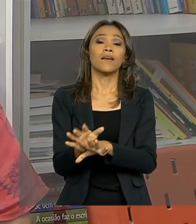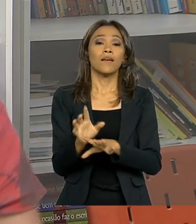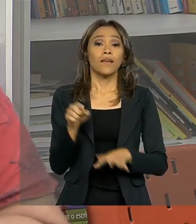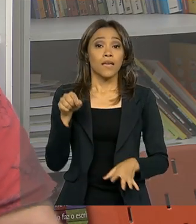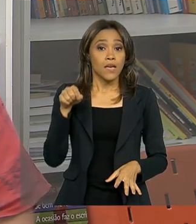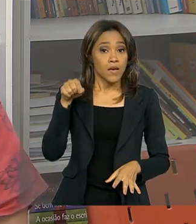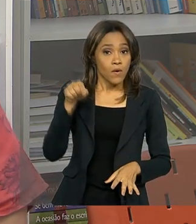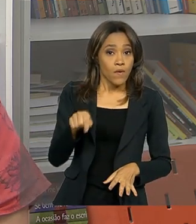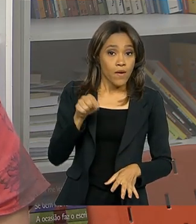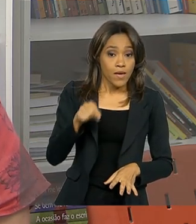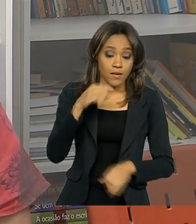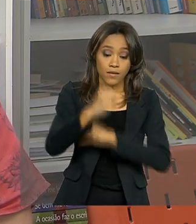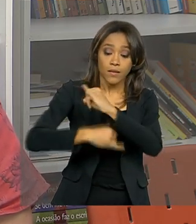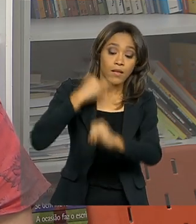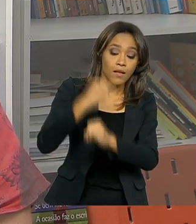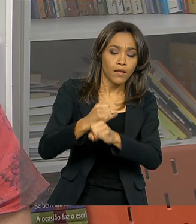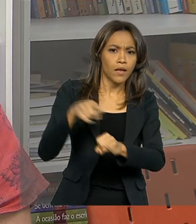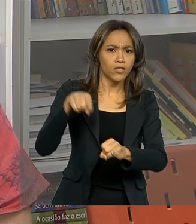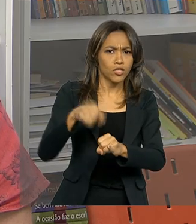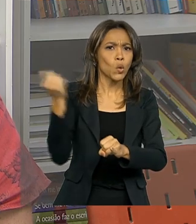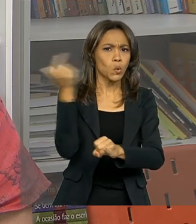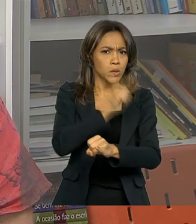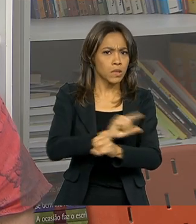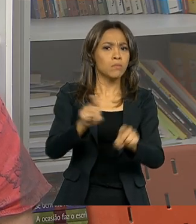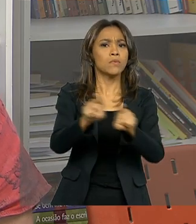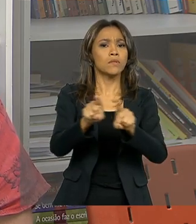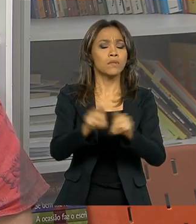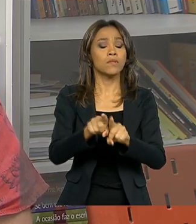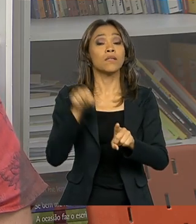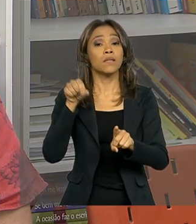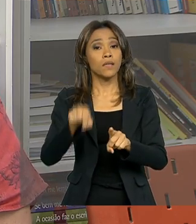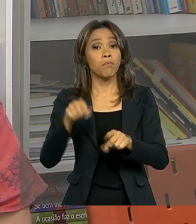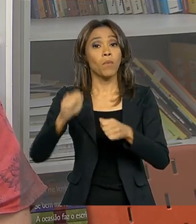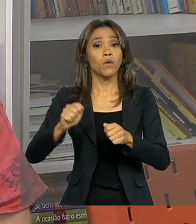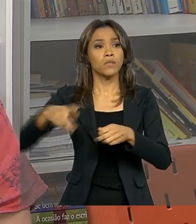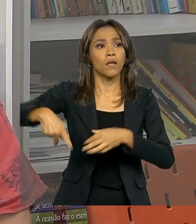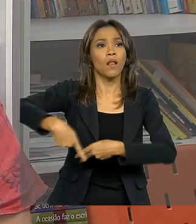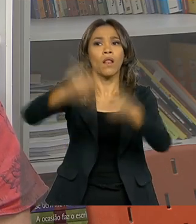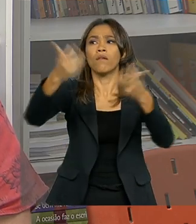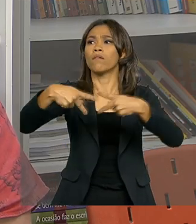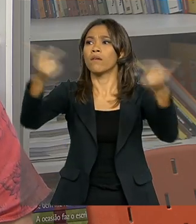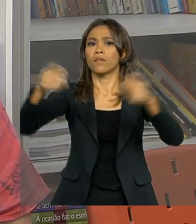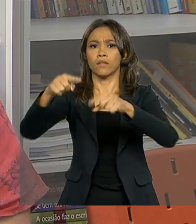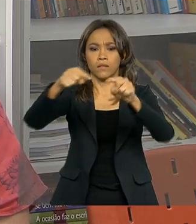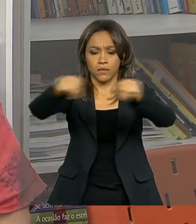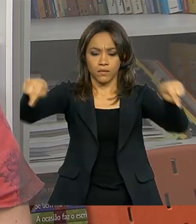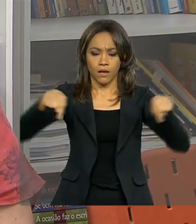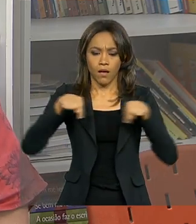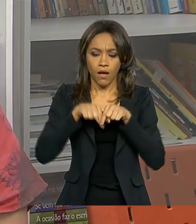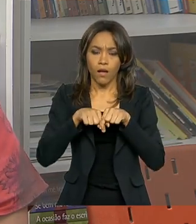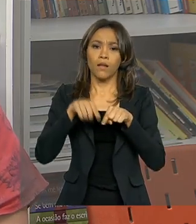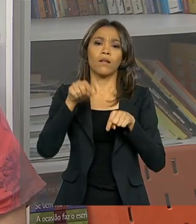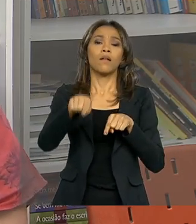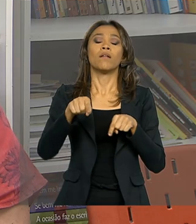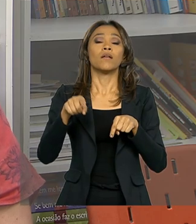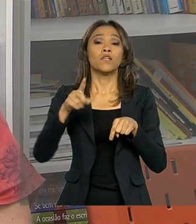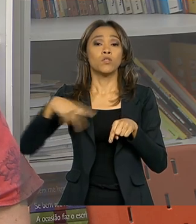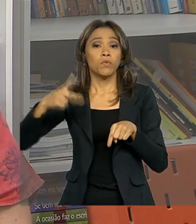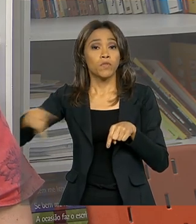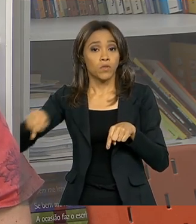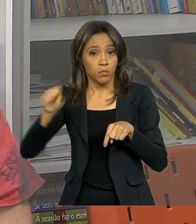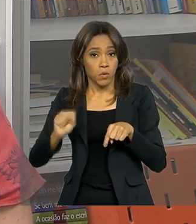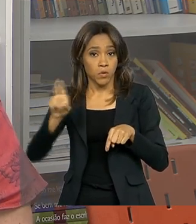com esse sinal amplificado, a gente conseguiu também que os sinais chegassem até as salas de aula, para que os professores pudessem usar também outras